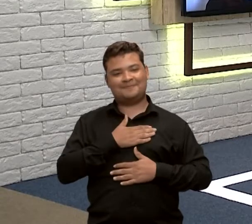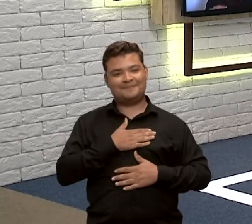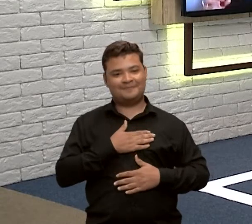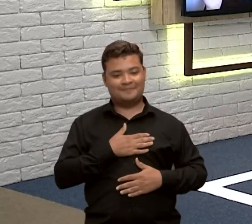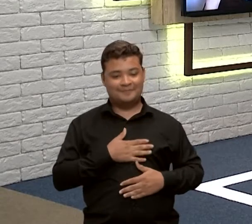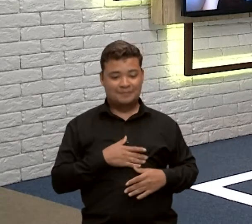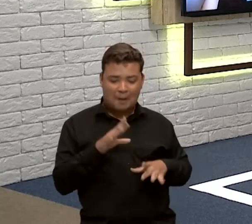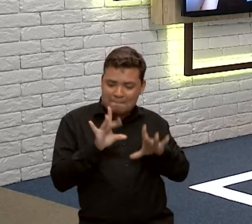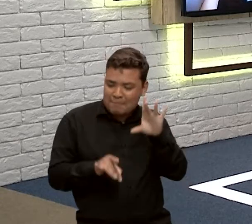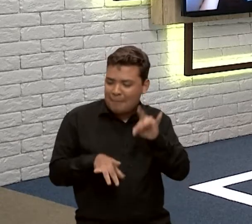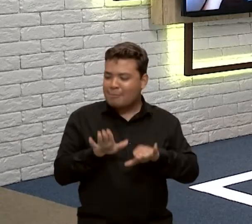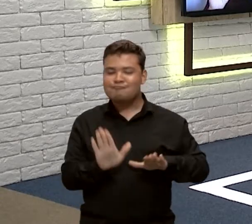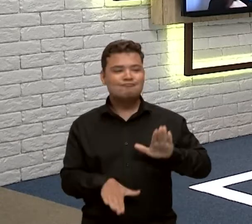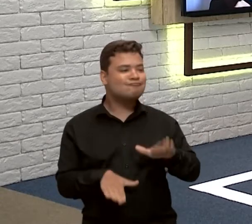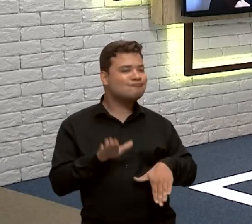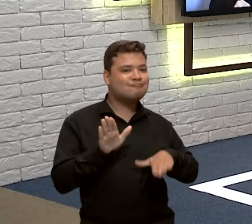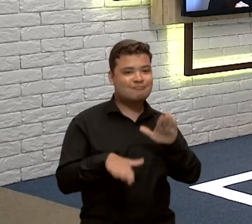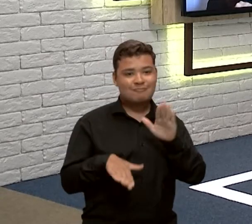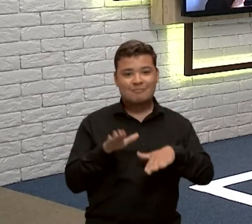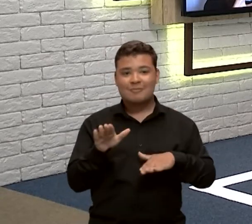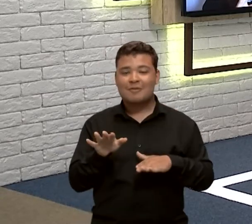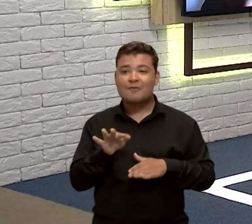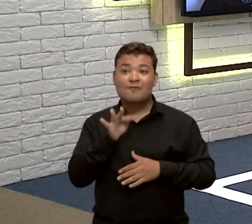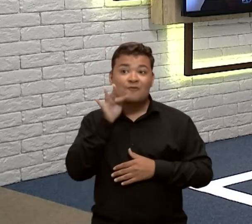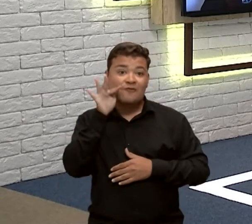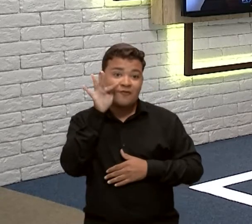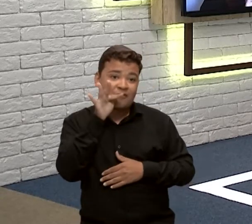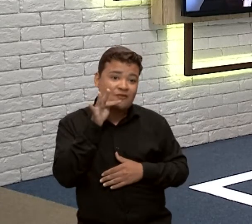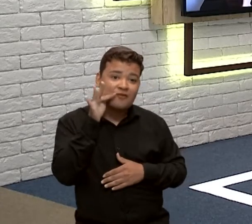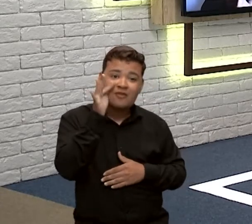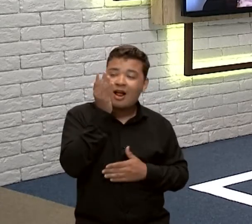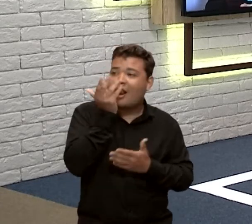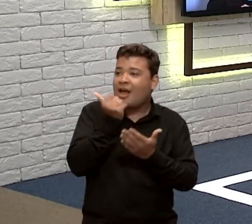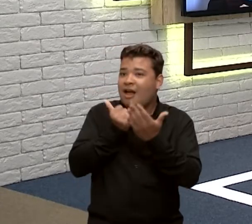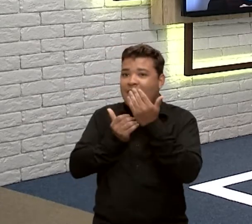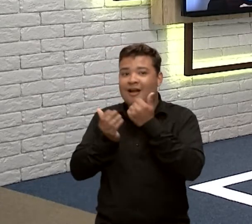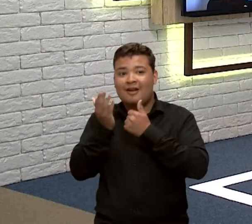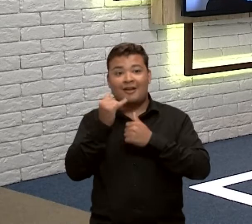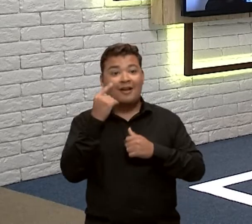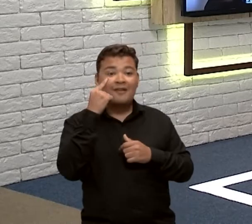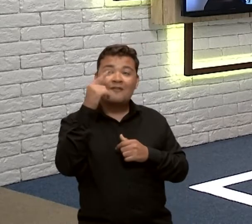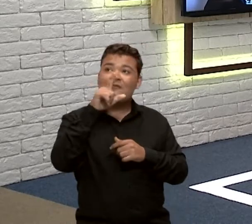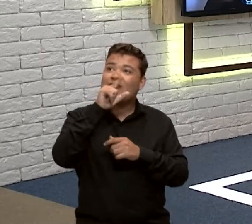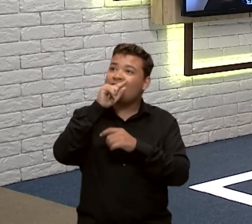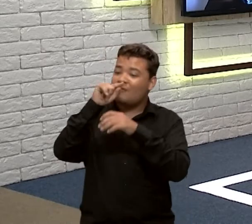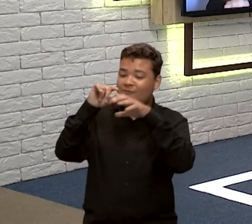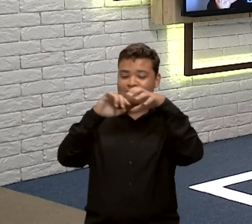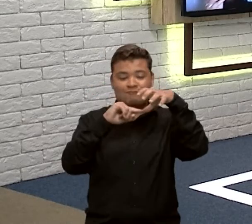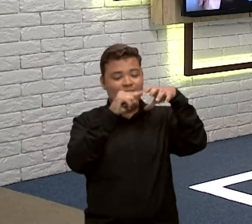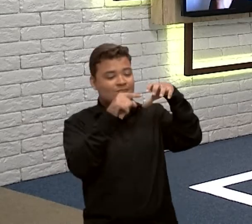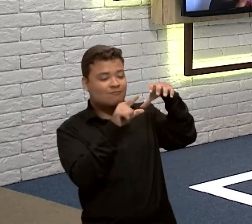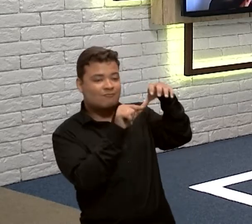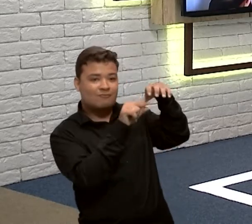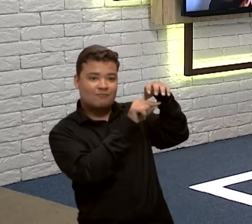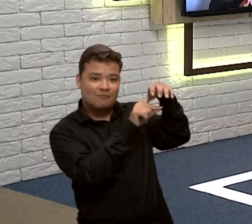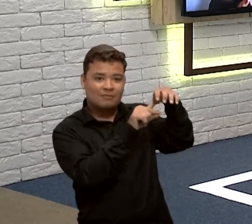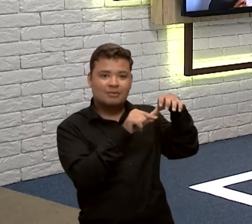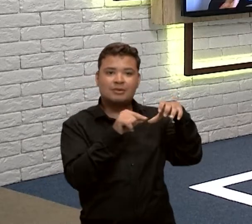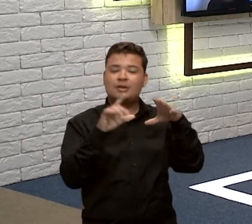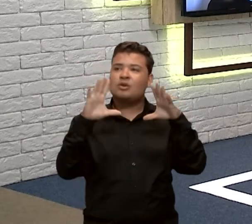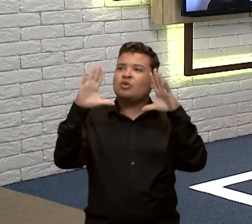barro, comer frutas do pomar, ver casa de João de Barro, noite de muito